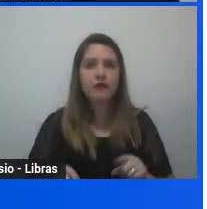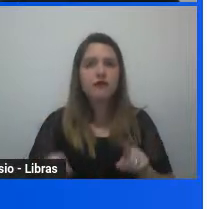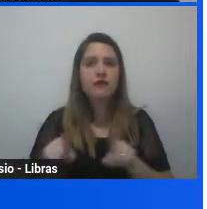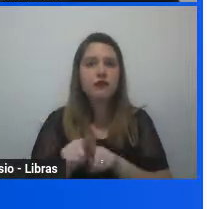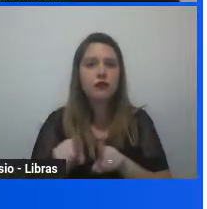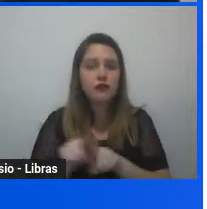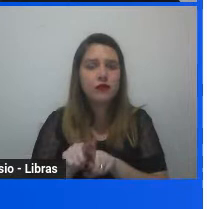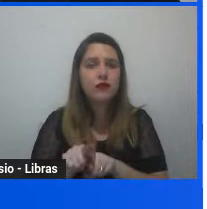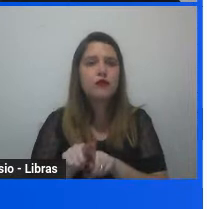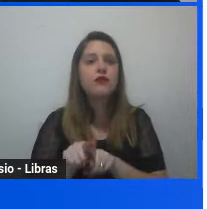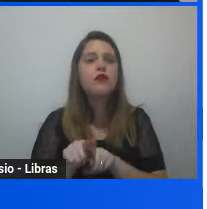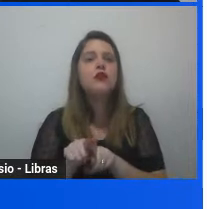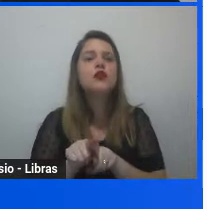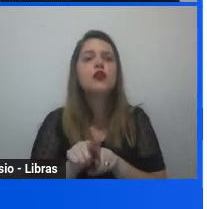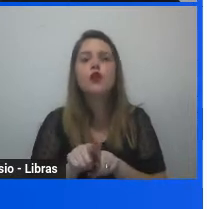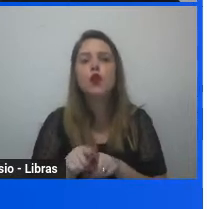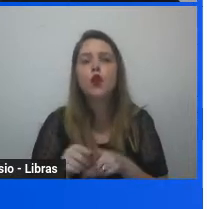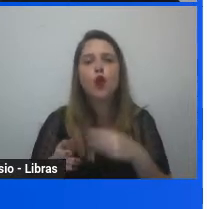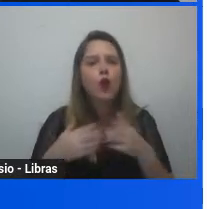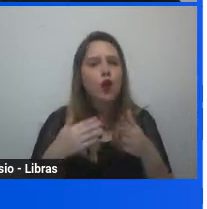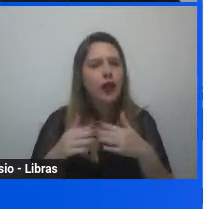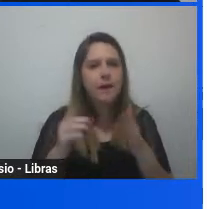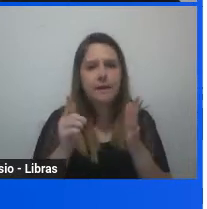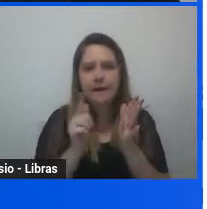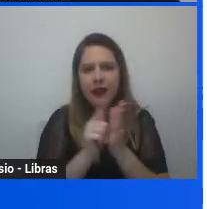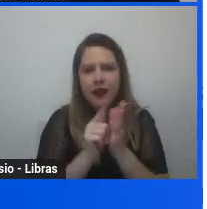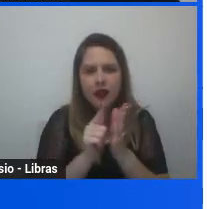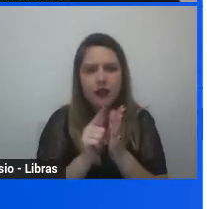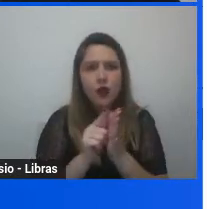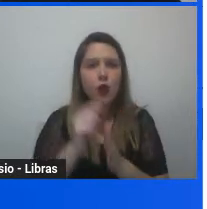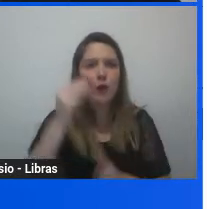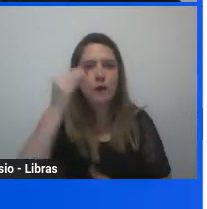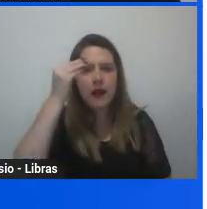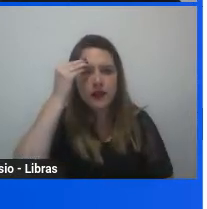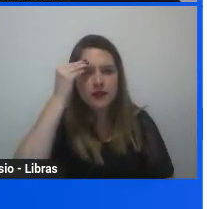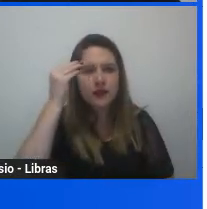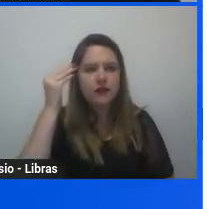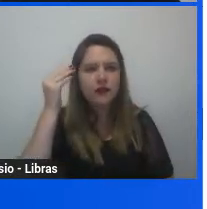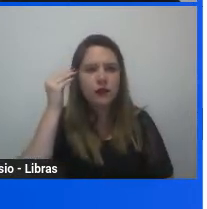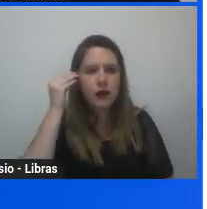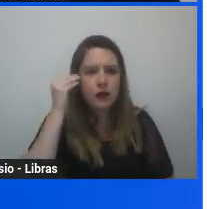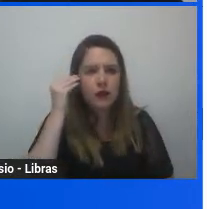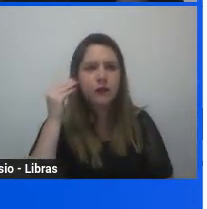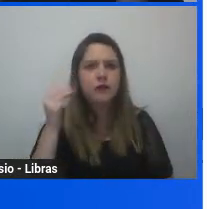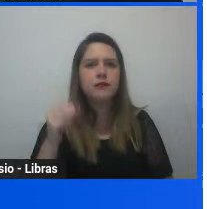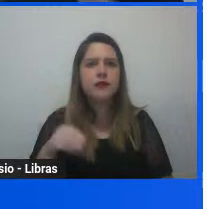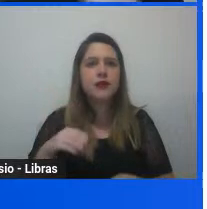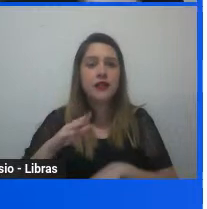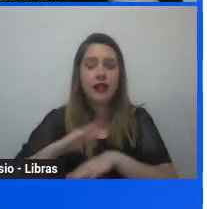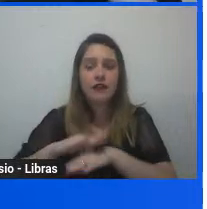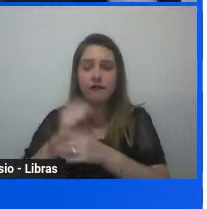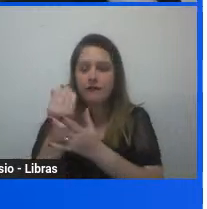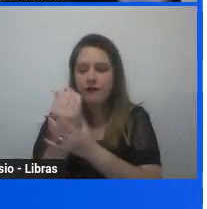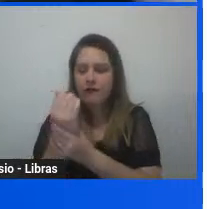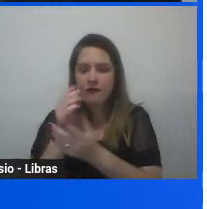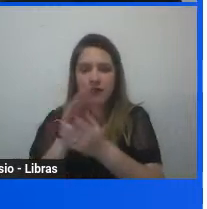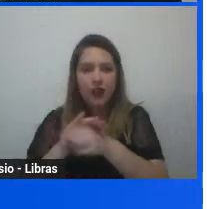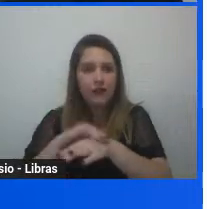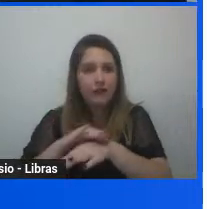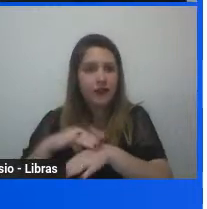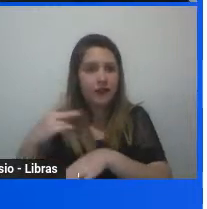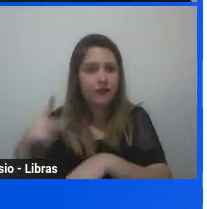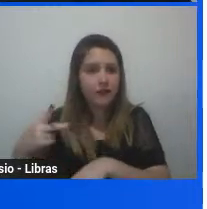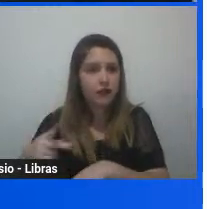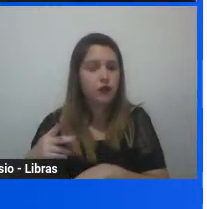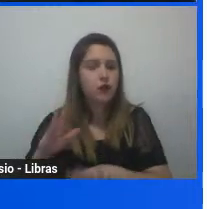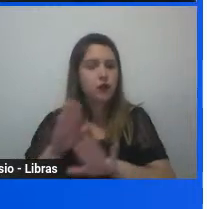pano ou um papel limpo no ferimento e fazer uma compressão, usando a própria mão da vítima. Olha, cuidado.